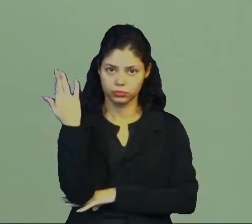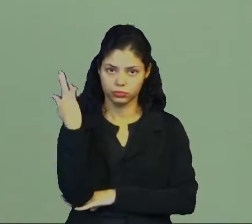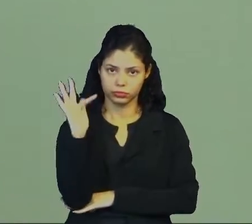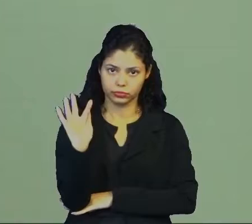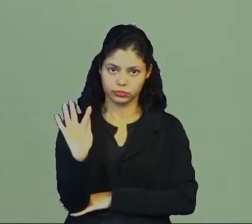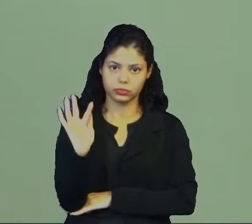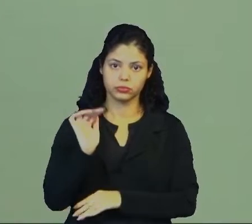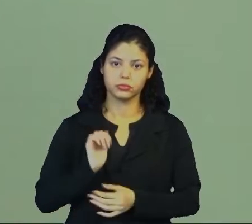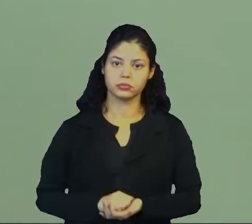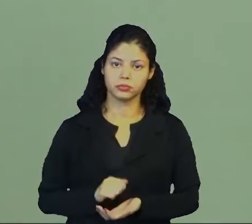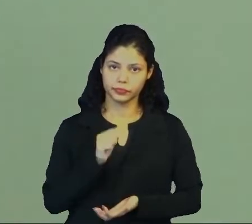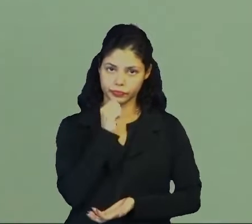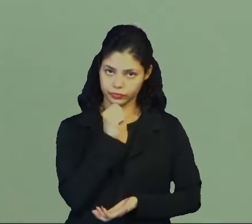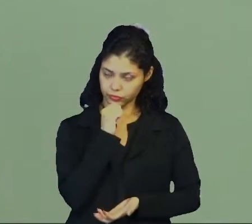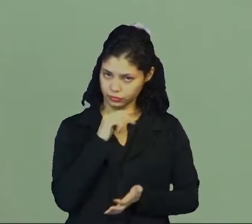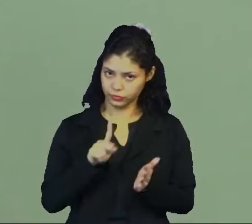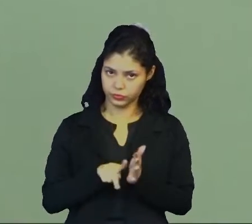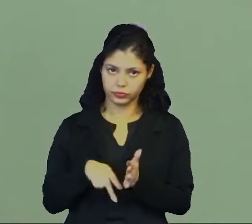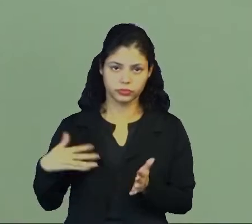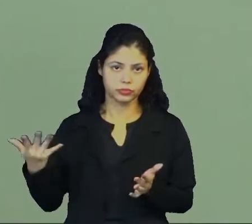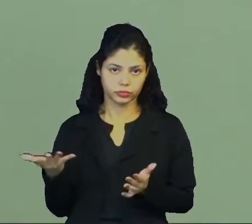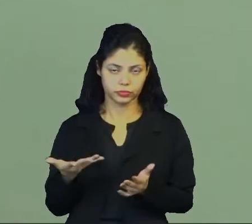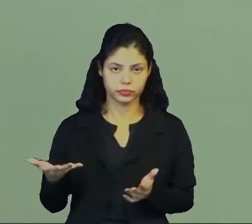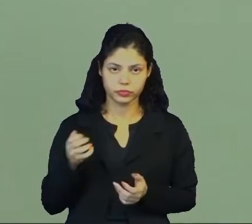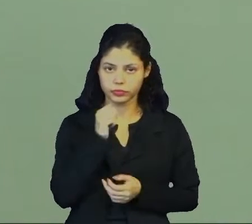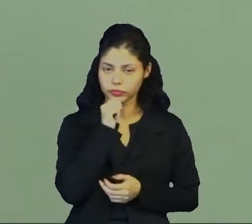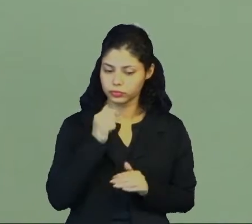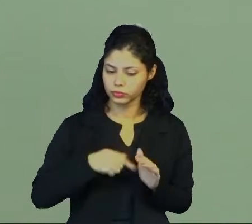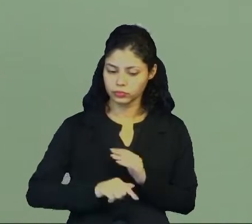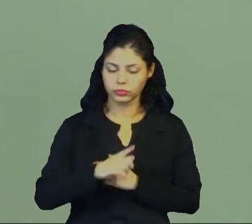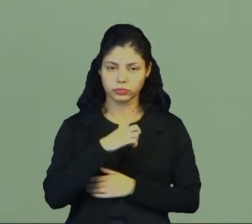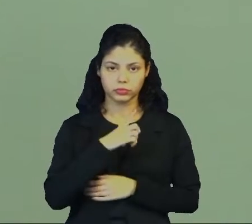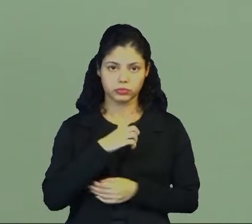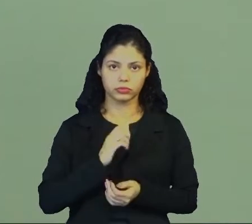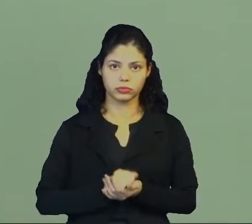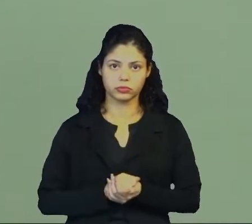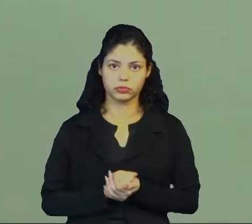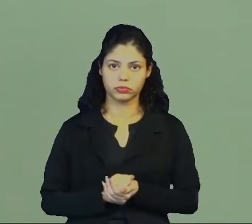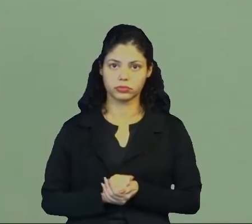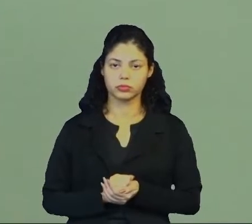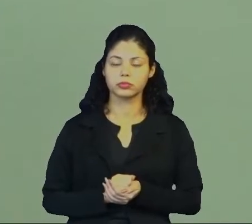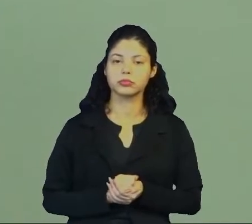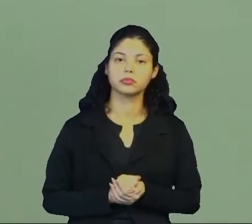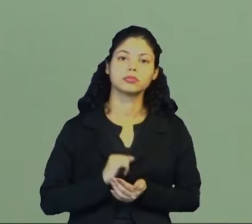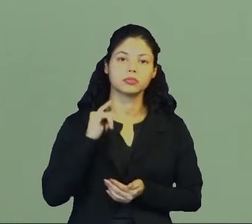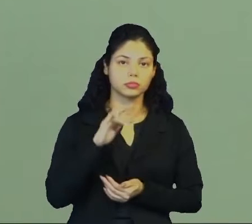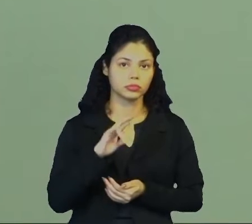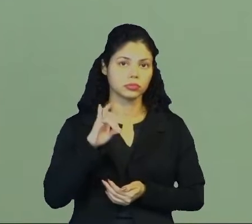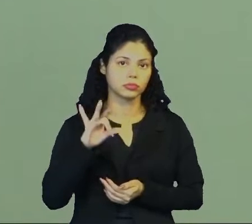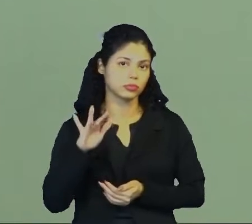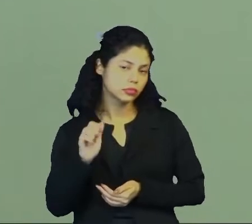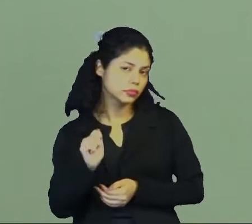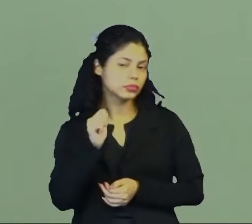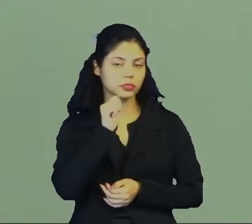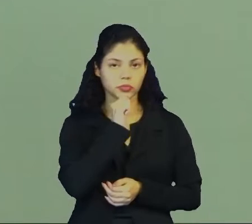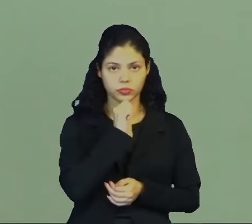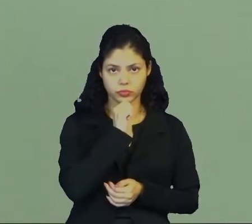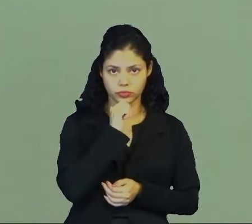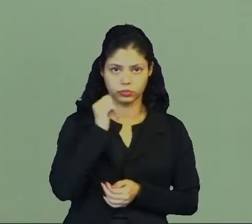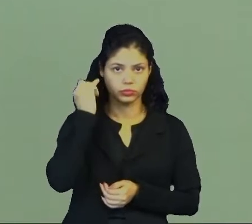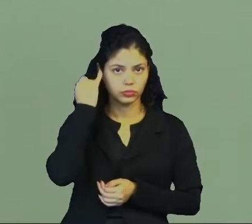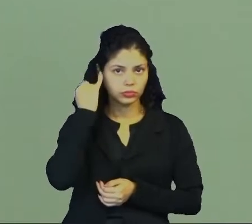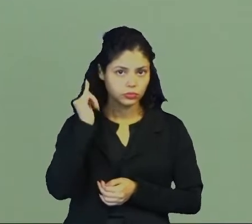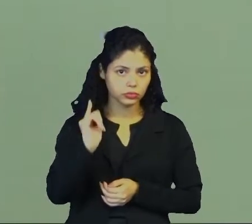Francesa, ela serve de base, ali tendo como pano de fundo ideológico as ideias, dos